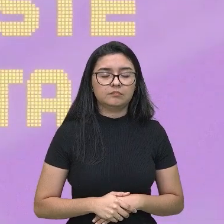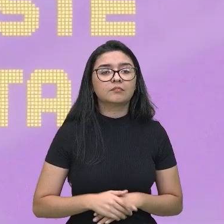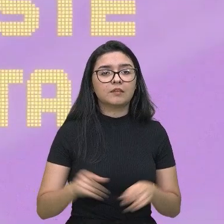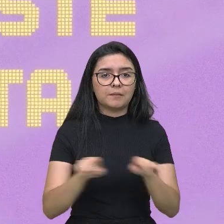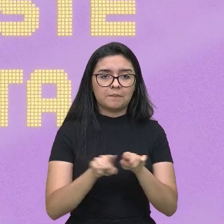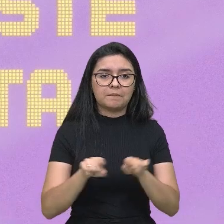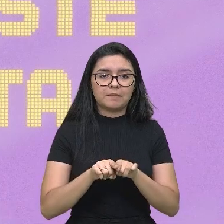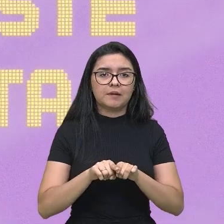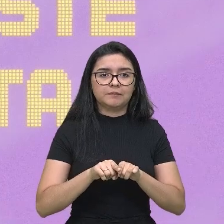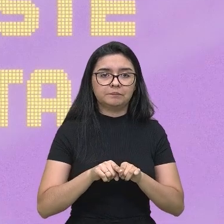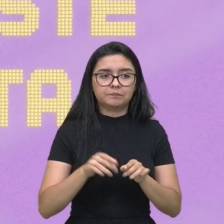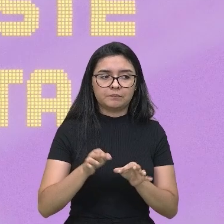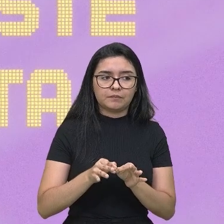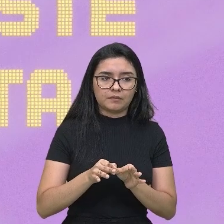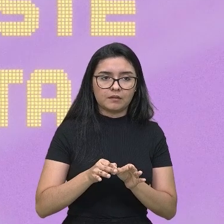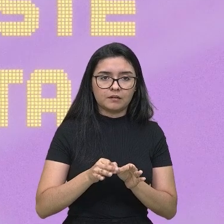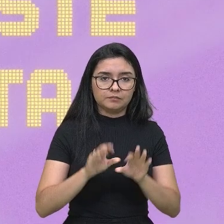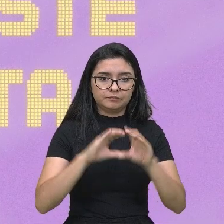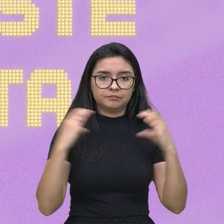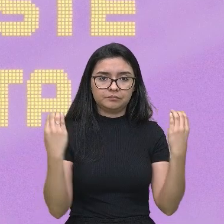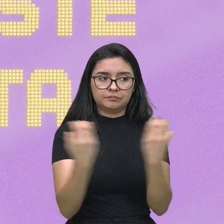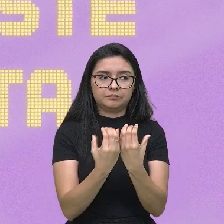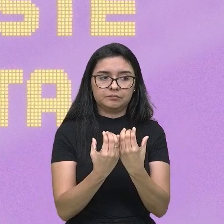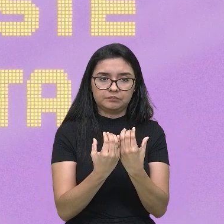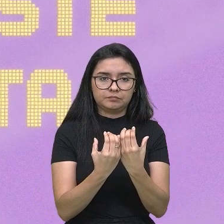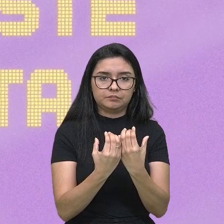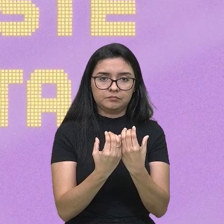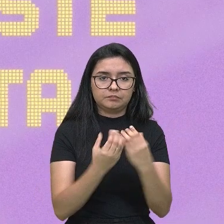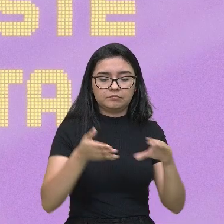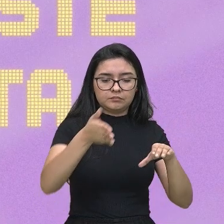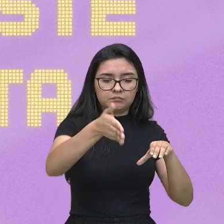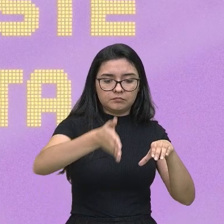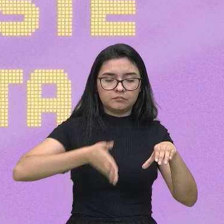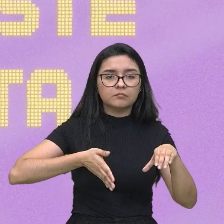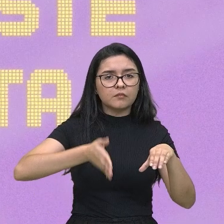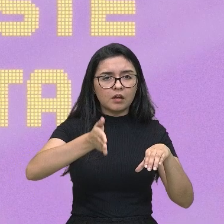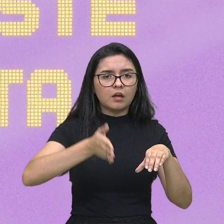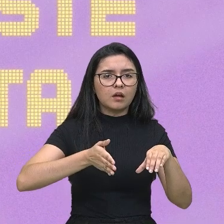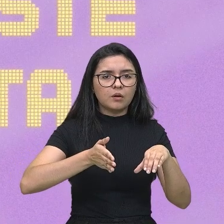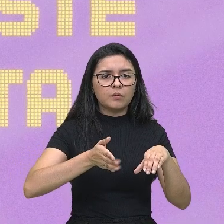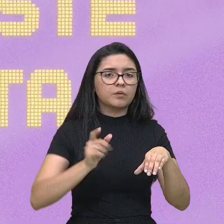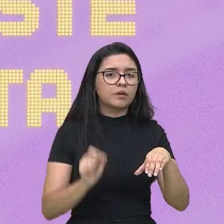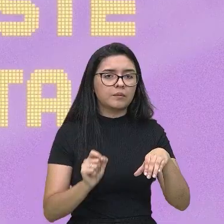central do campo, que também remete à ideia